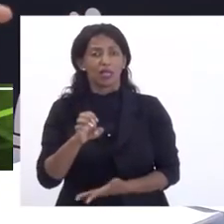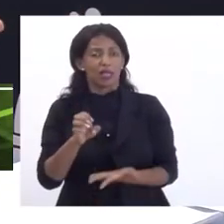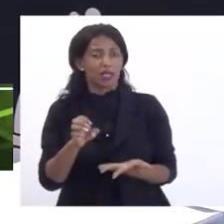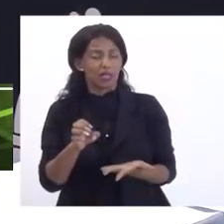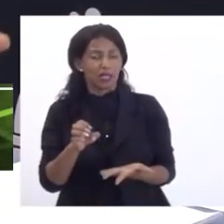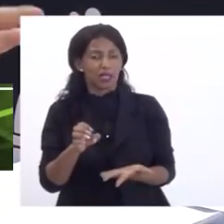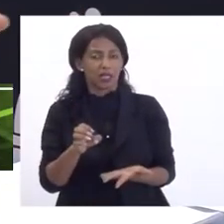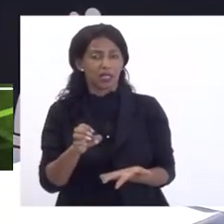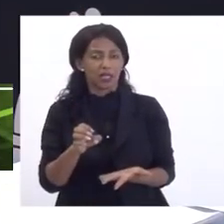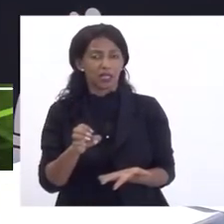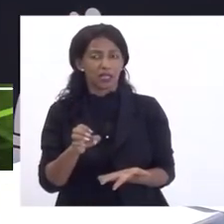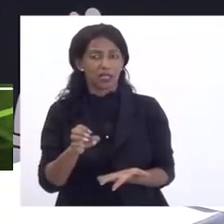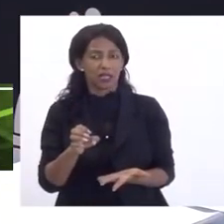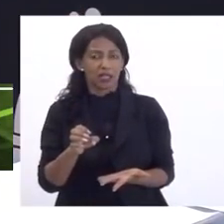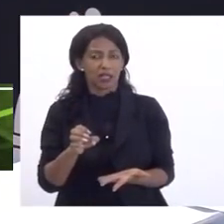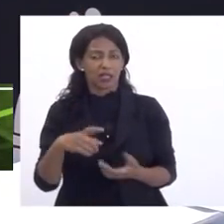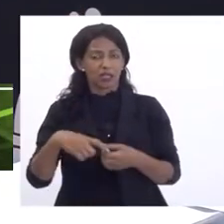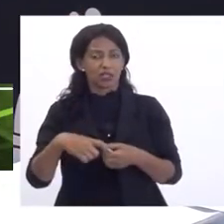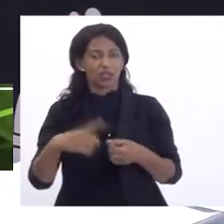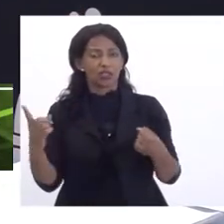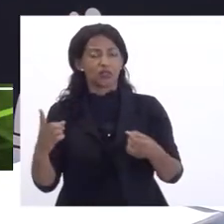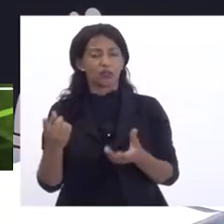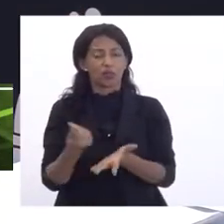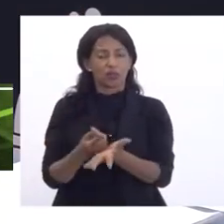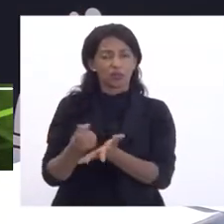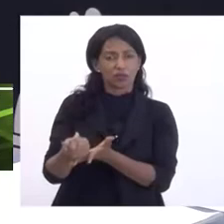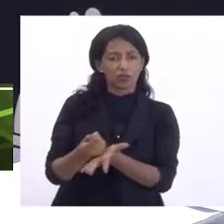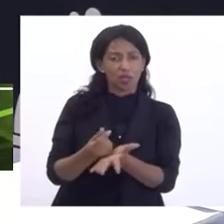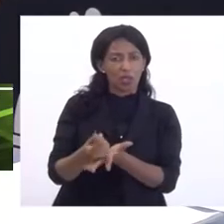é, desvinculação de recursos